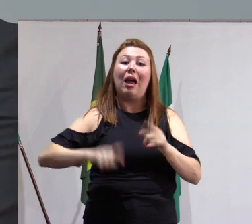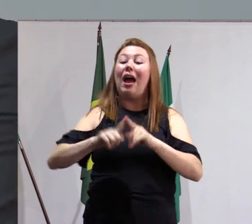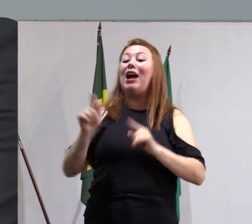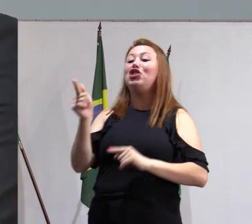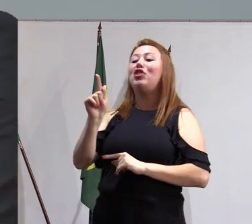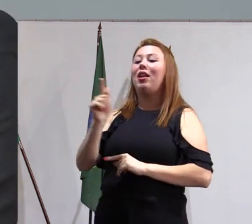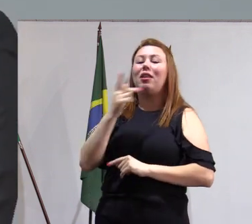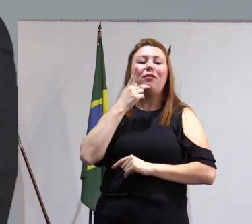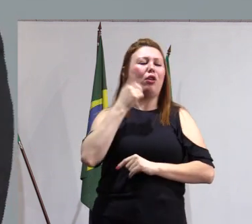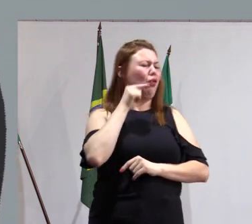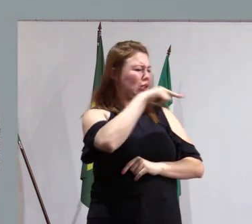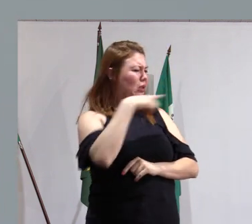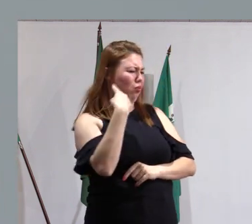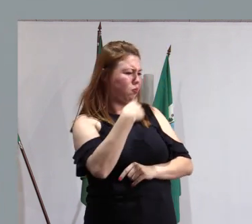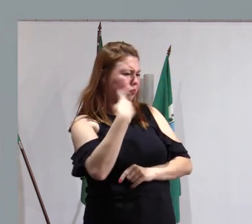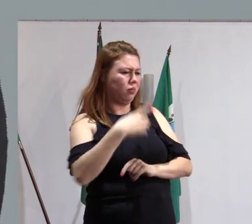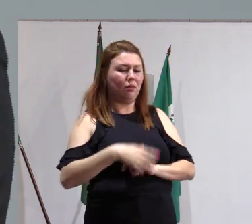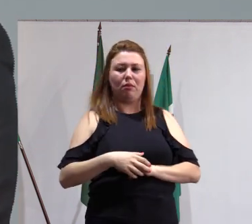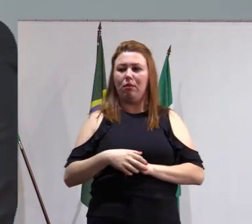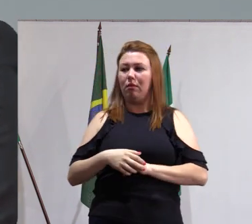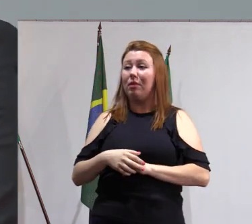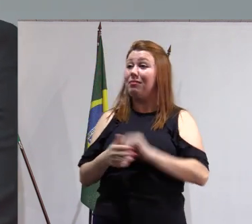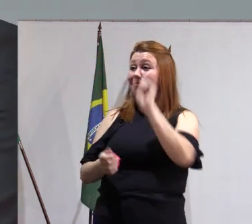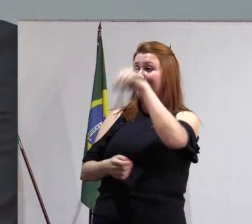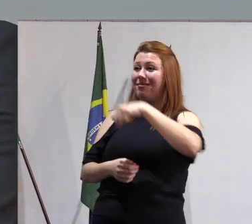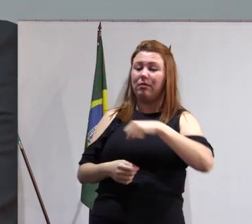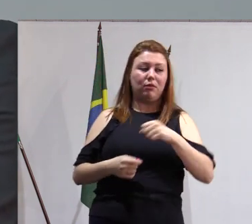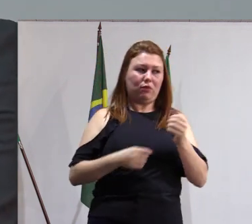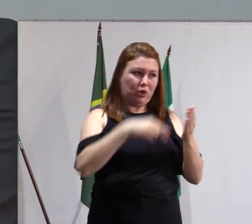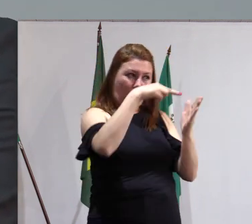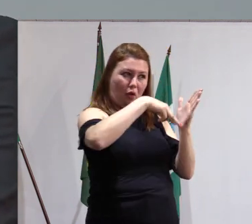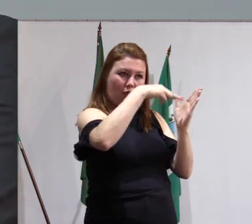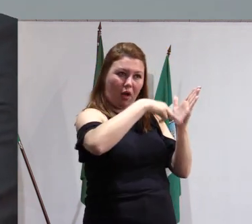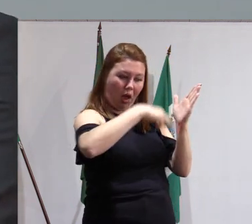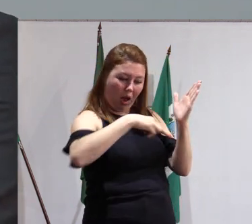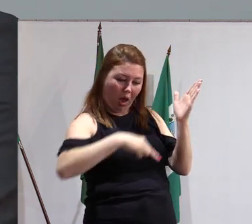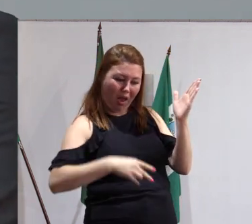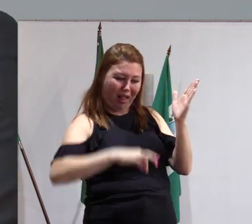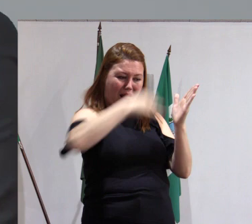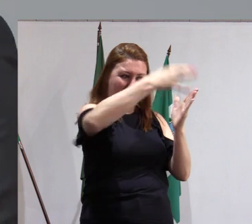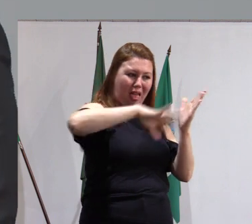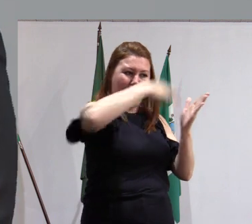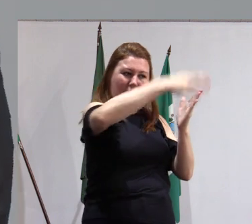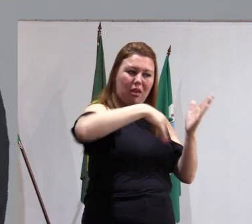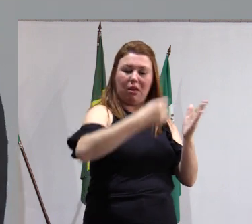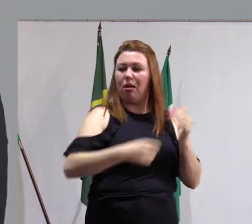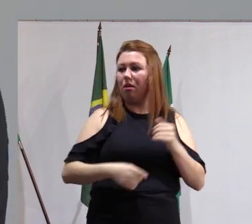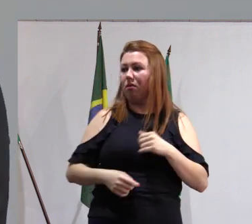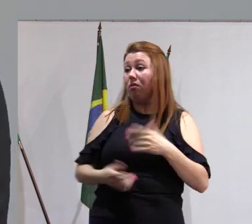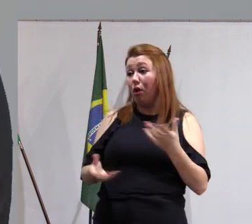você não é advogado? Eu falei, sou. Você não vai ler as cláusulas? Daí eu falei para ela, adianta?